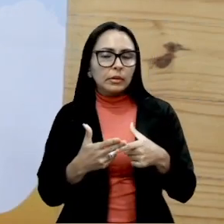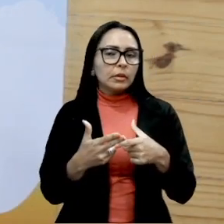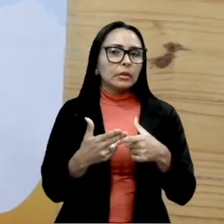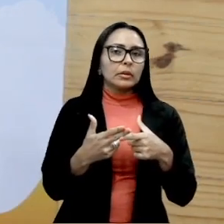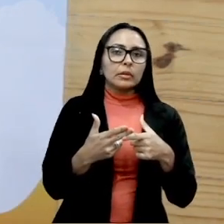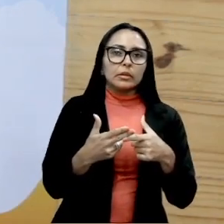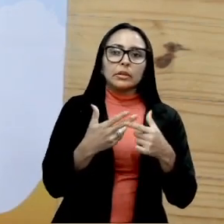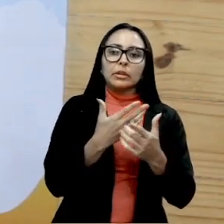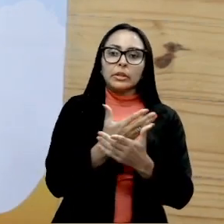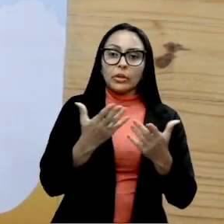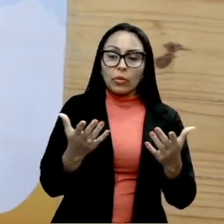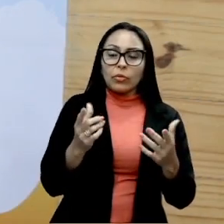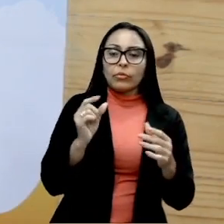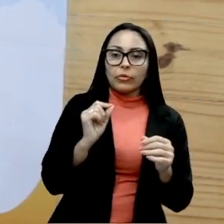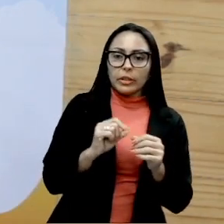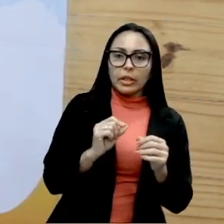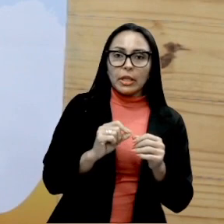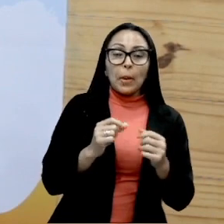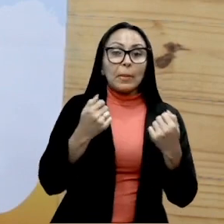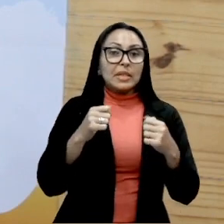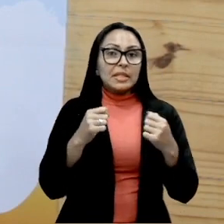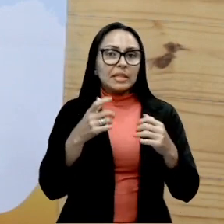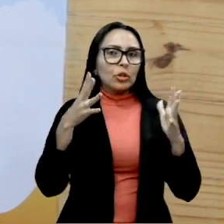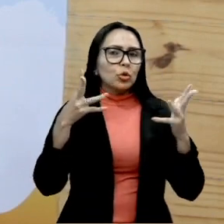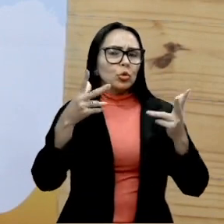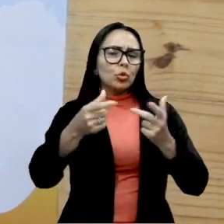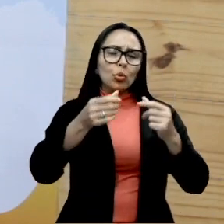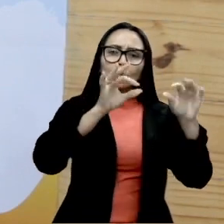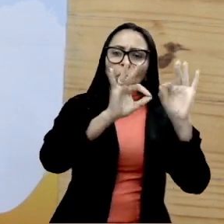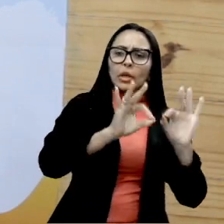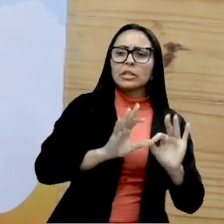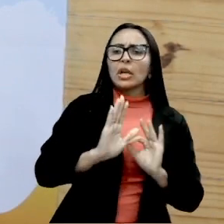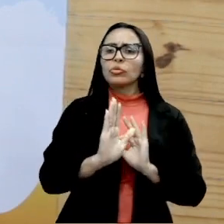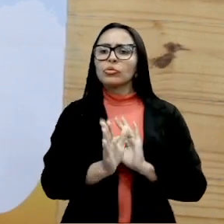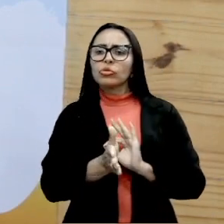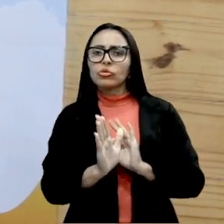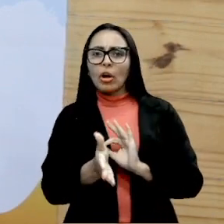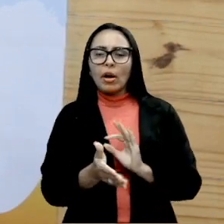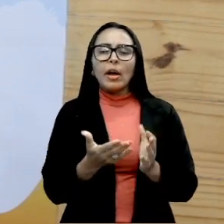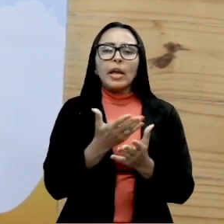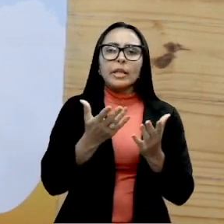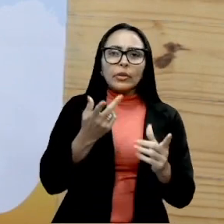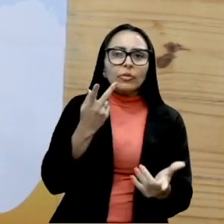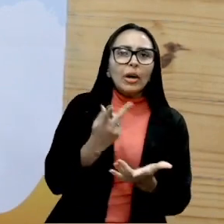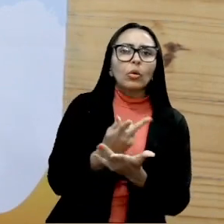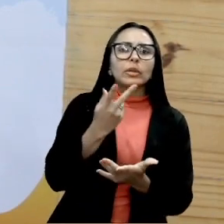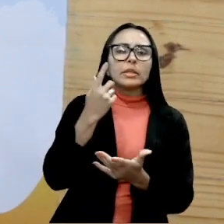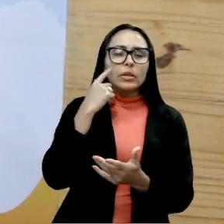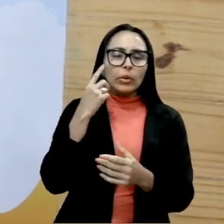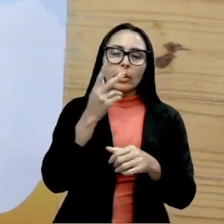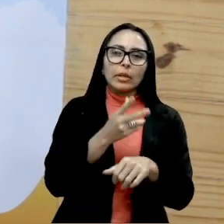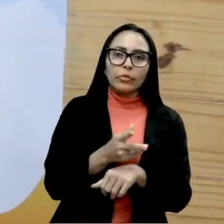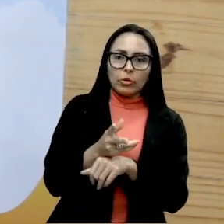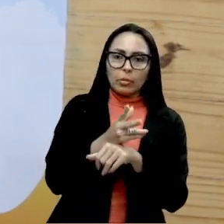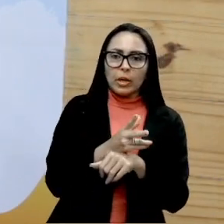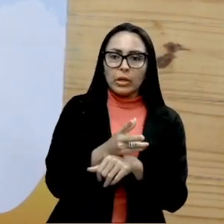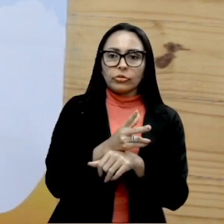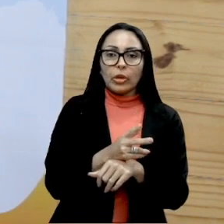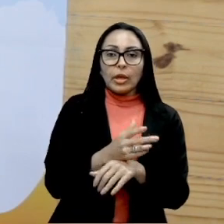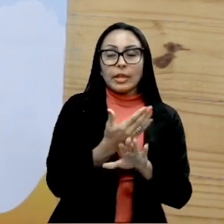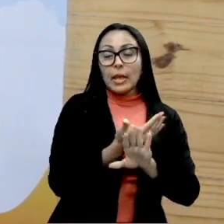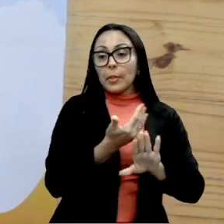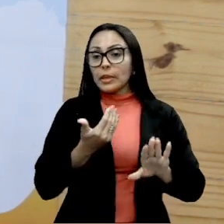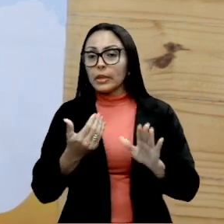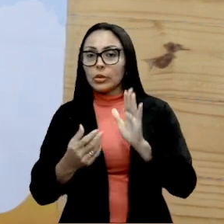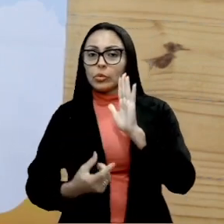cena feita, que ele já está tudo em mente, ele tem tudo isso aí já de cabeça. Então, o que é que vai acontecer na filmagem? Já tem a equipe, dependendo do orçamento.